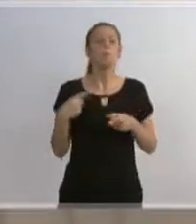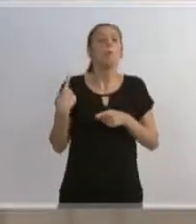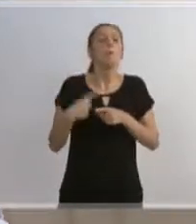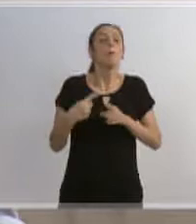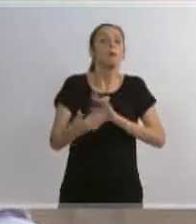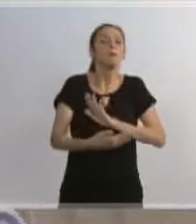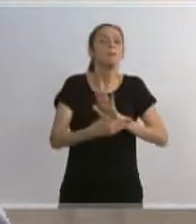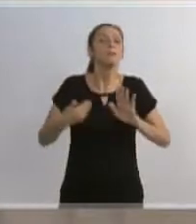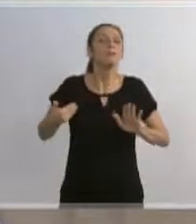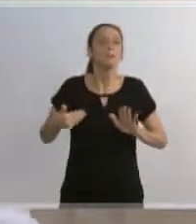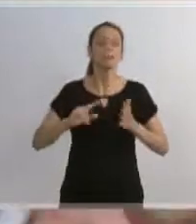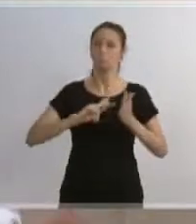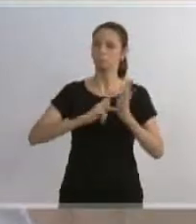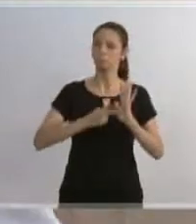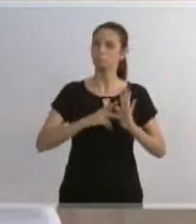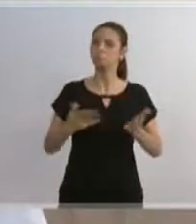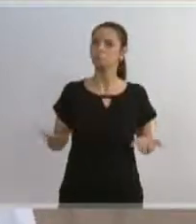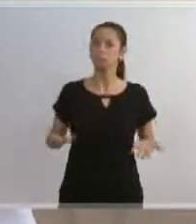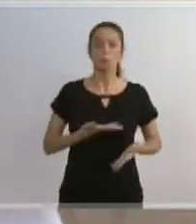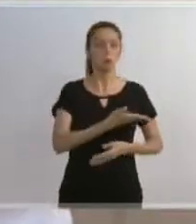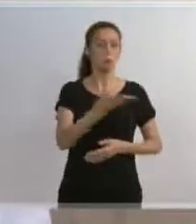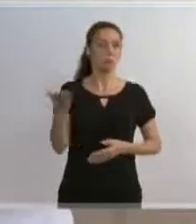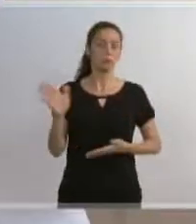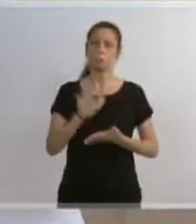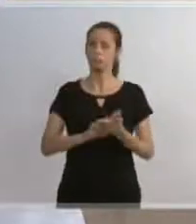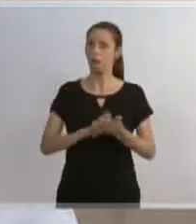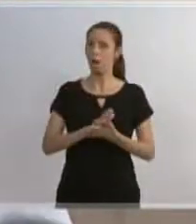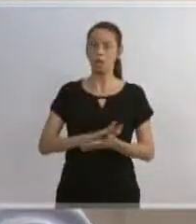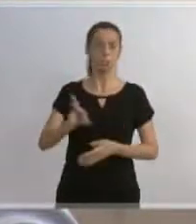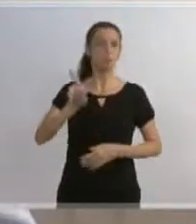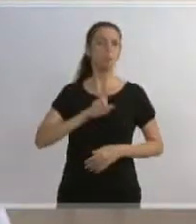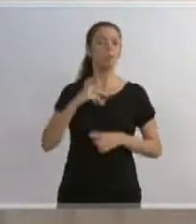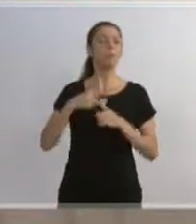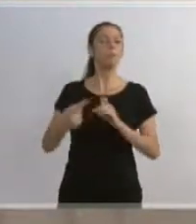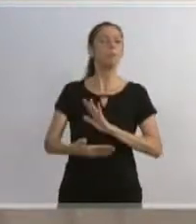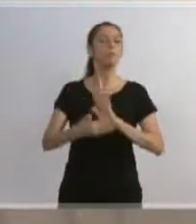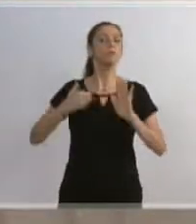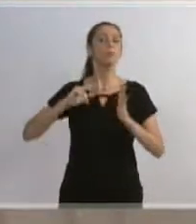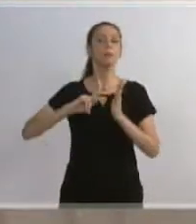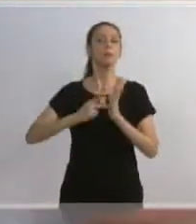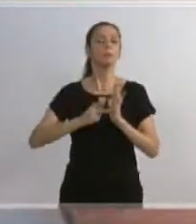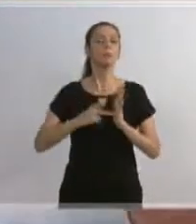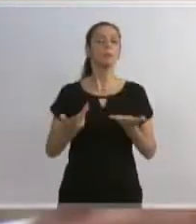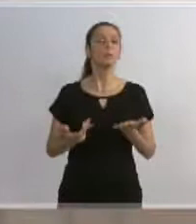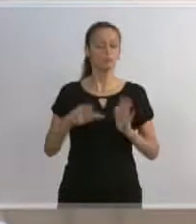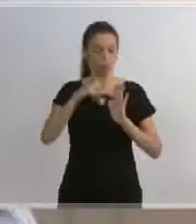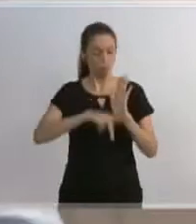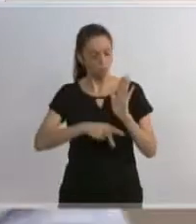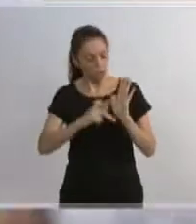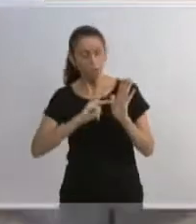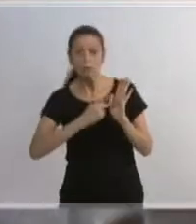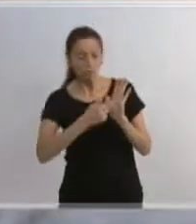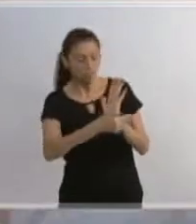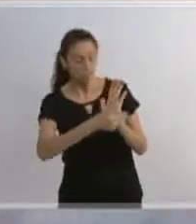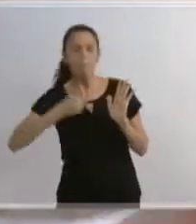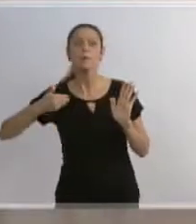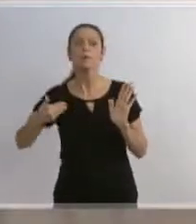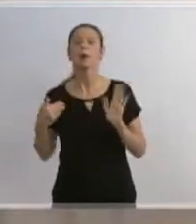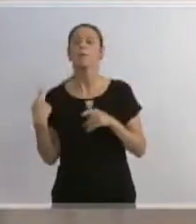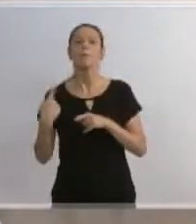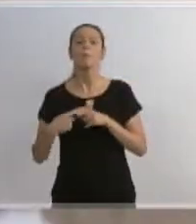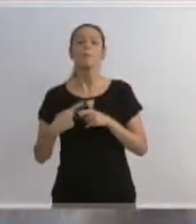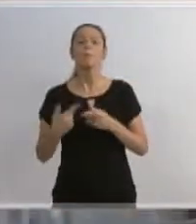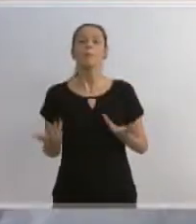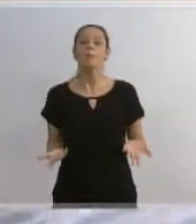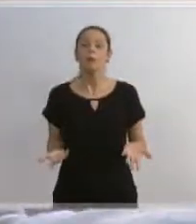retirado a questão do sindicato? Vossas Excelências, nenhum veio aqui e respondeu por que tiraram o sindicato da categoria de fora do projeto, quando lá estava resguardado a questão do sindicato